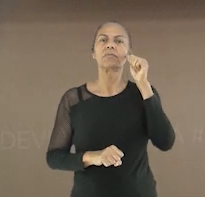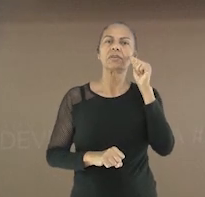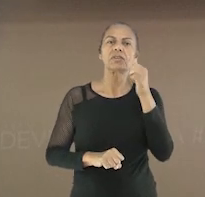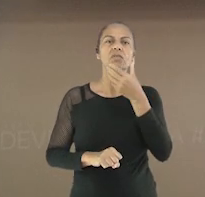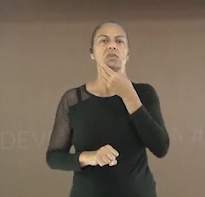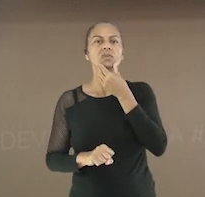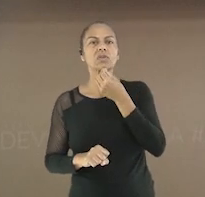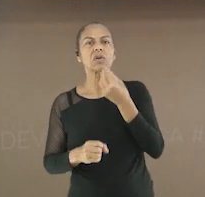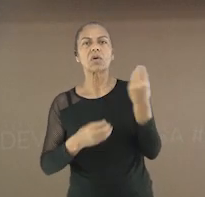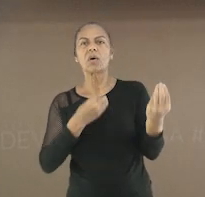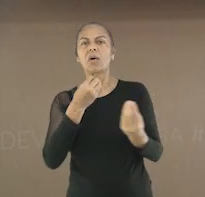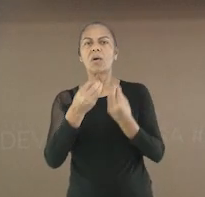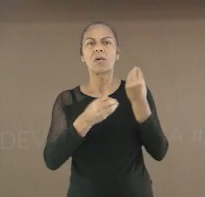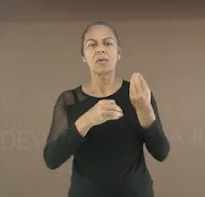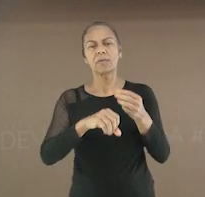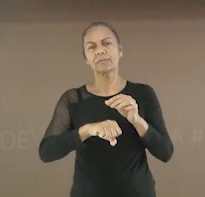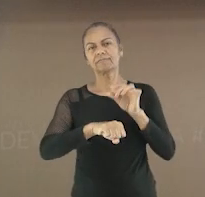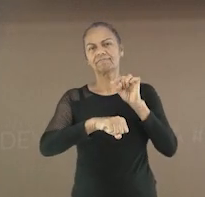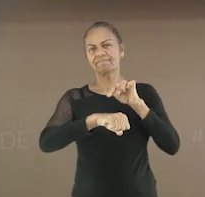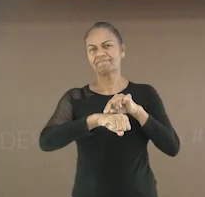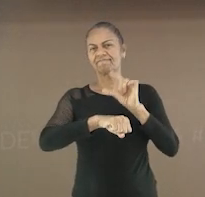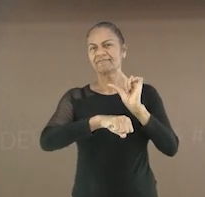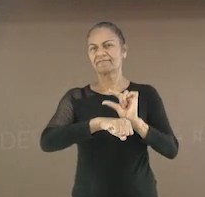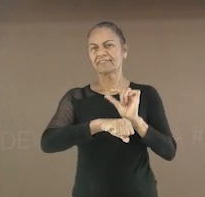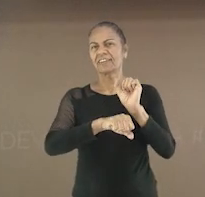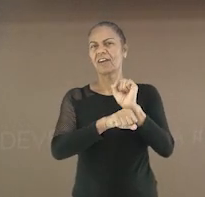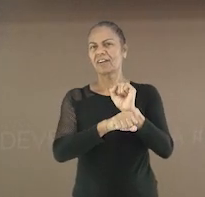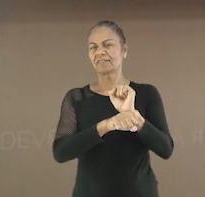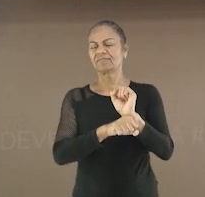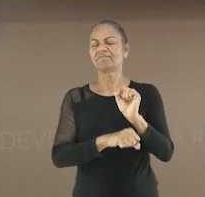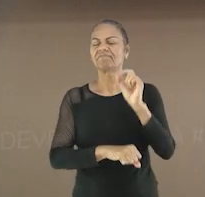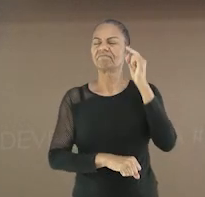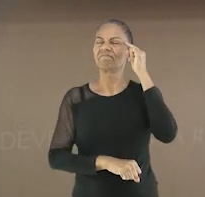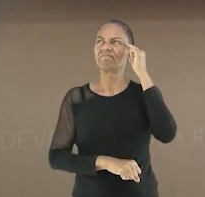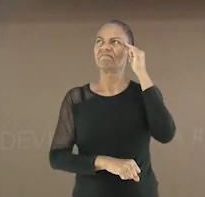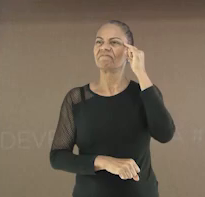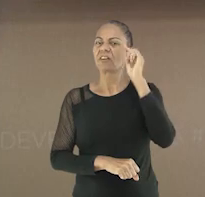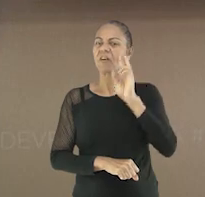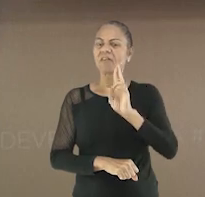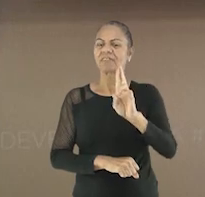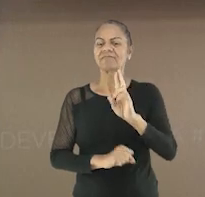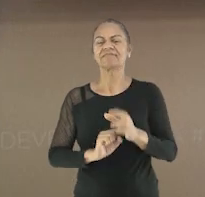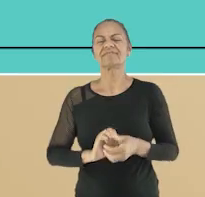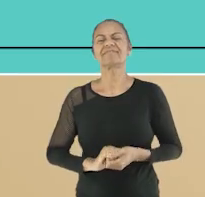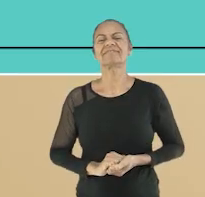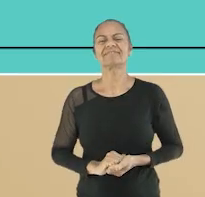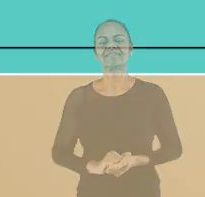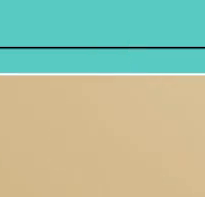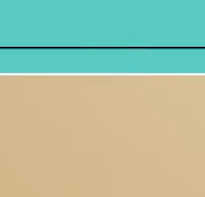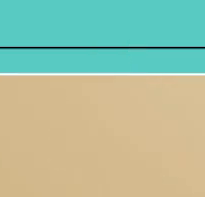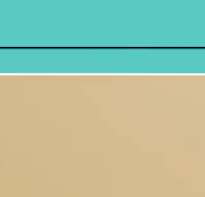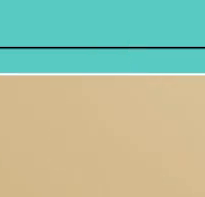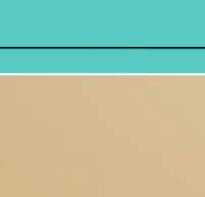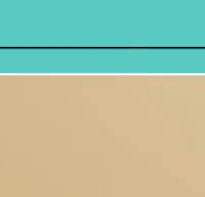é um substantivo feminino e qual é um substantivo masculino? Vou dar um tempo para você pensar.